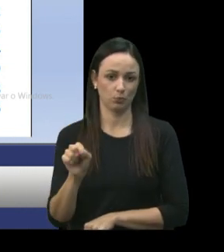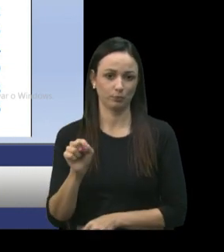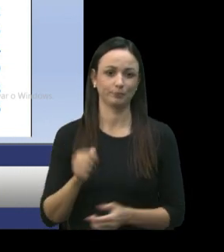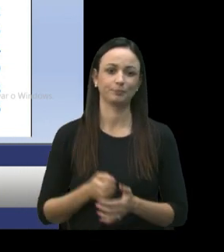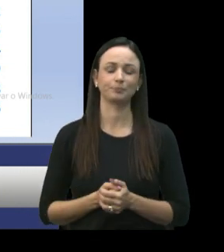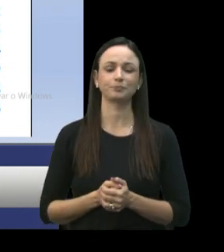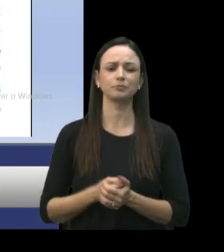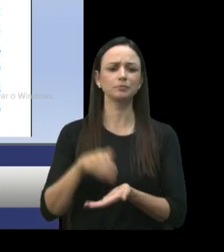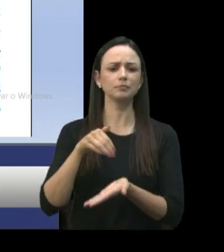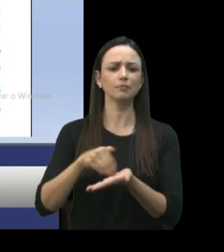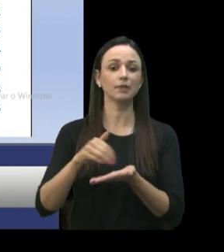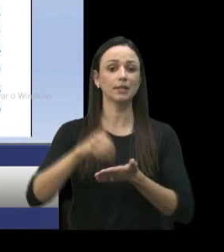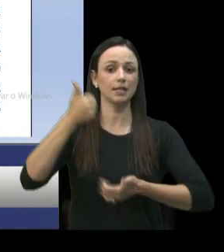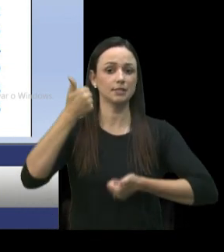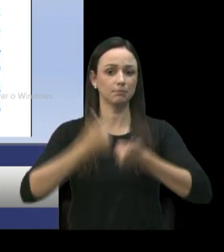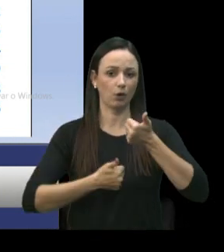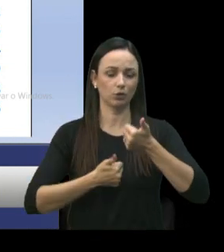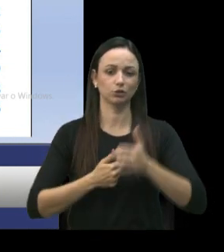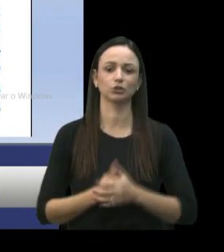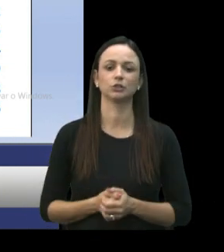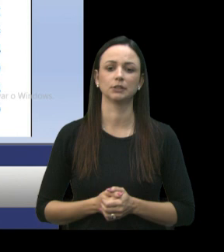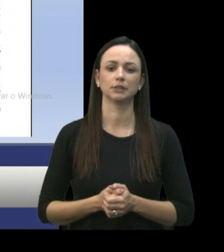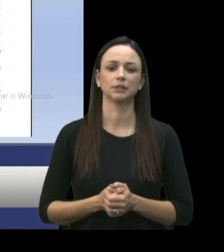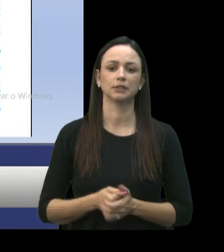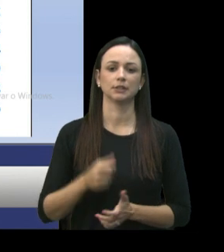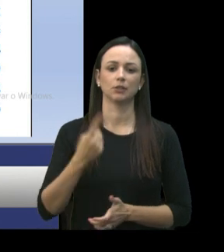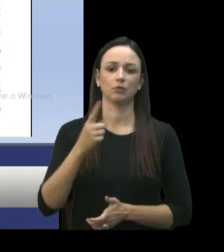R$9.751.000. Secretaria de Esportes,